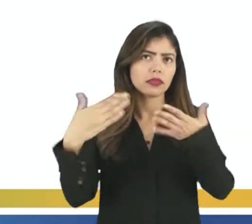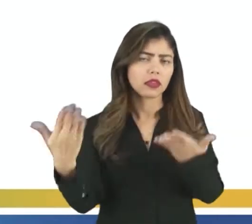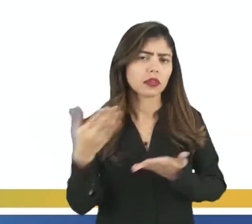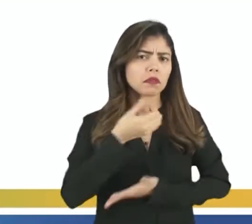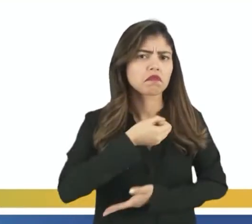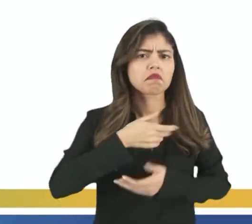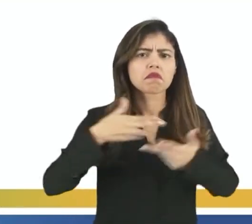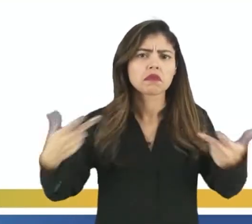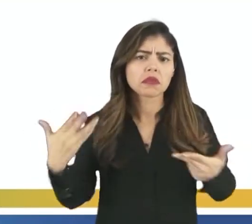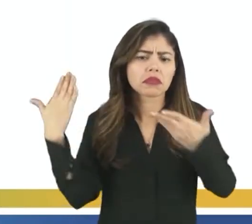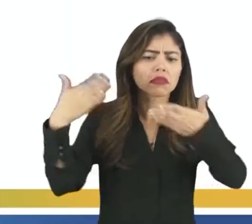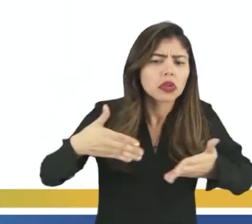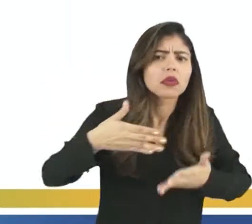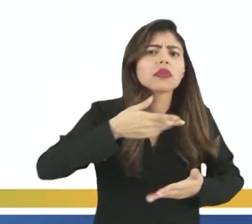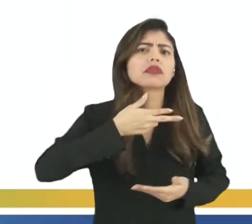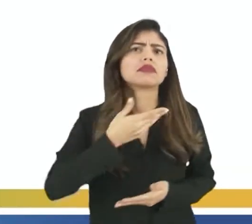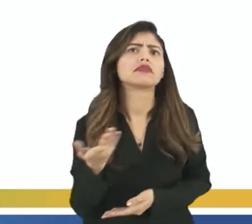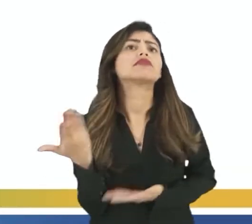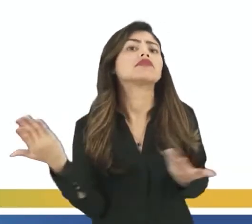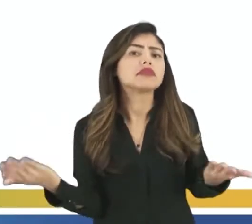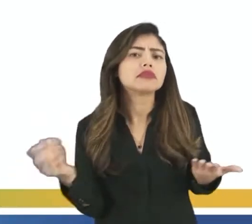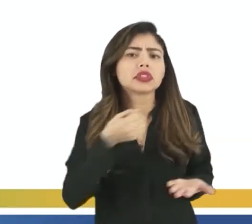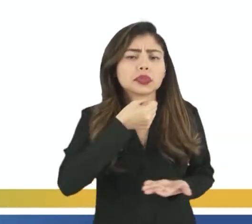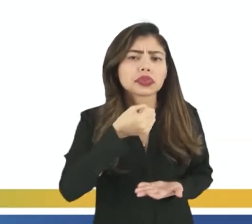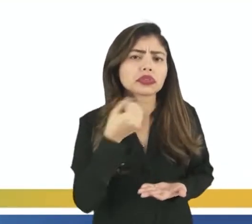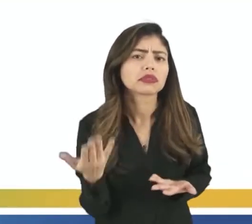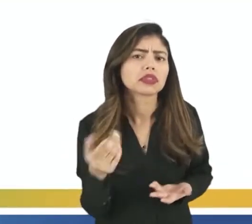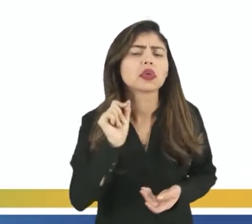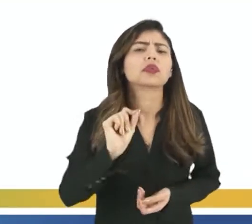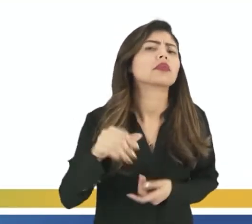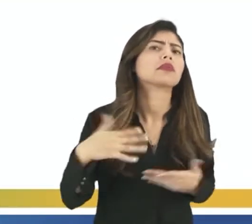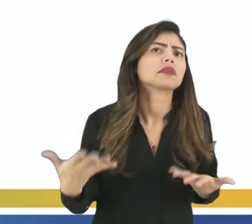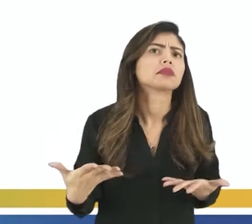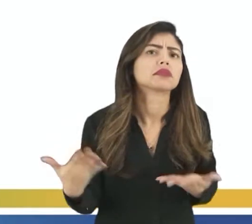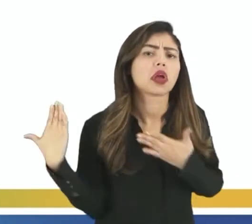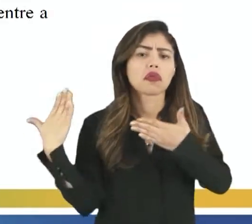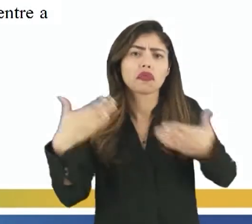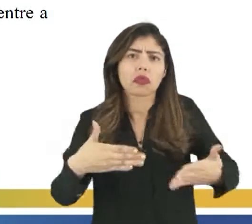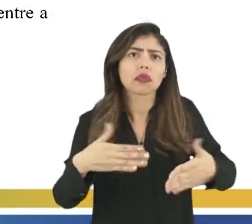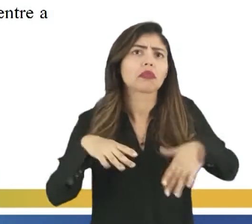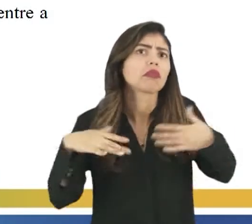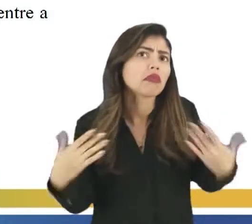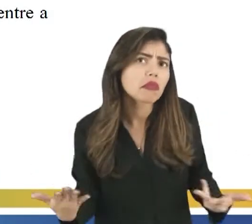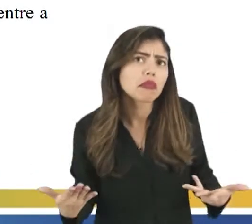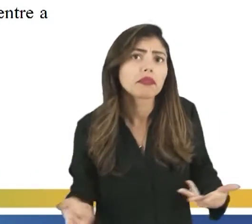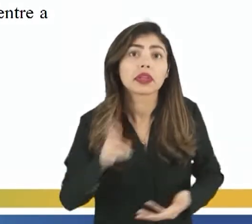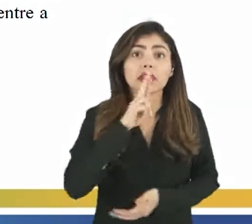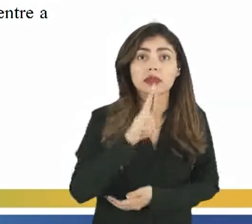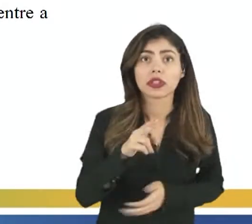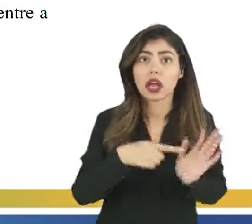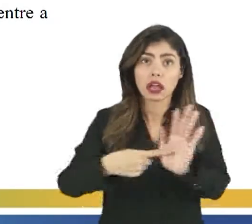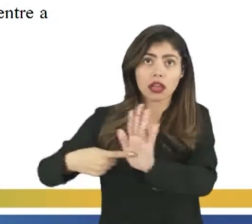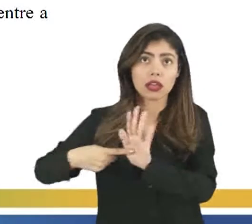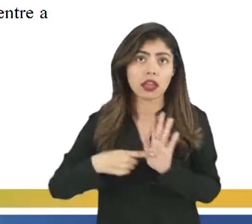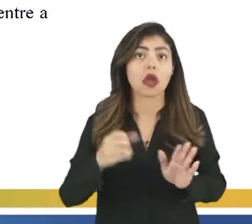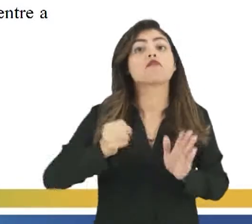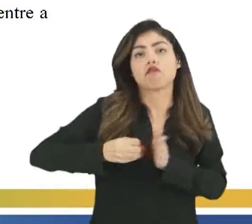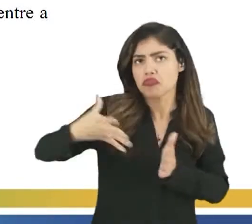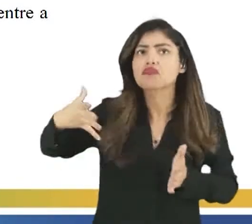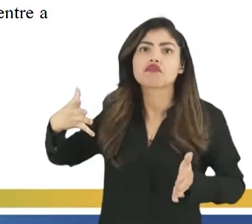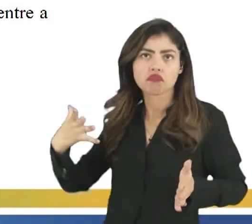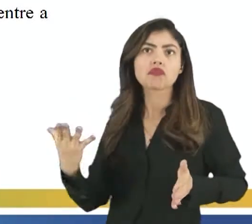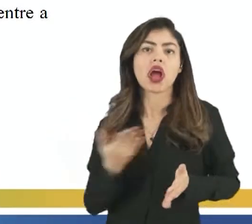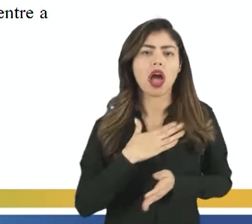C: qual o objetivo da reportagem? O que vocês acham? Qual seria o objetivo dessa reportagem? Resposta: mostrar que é muito